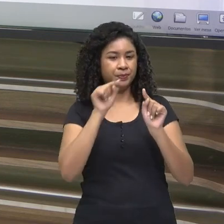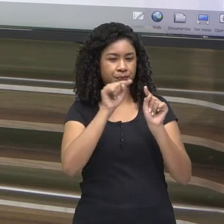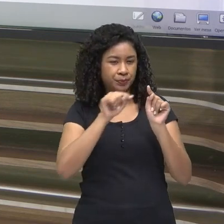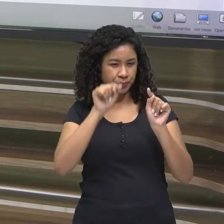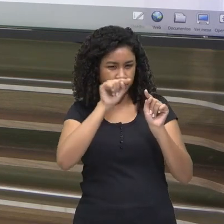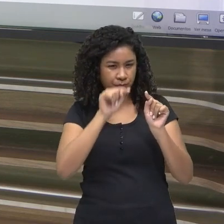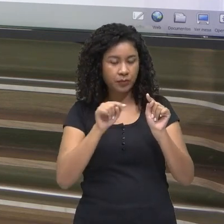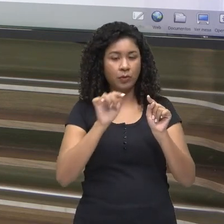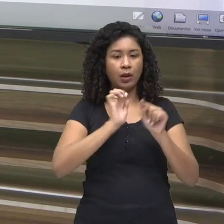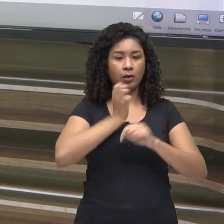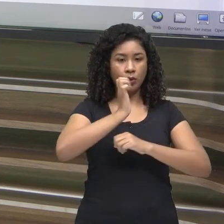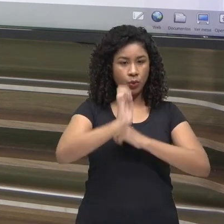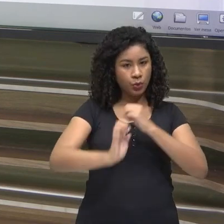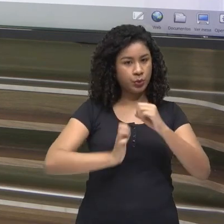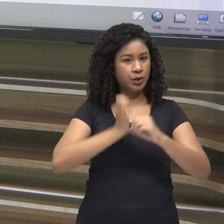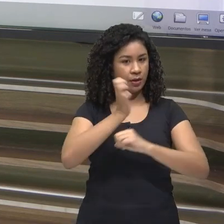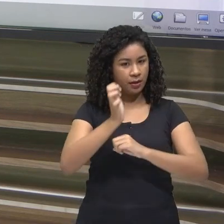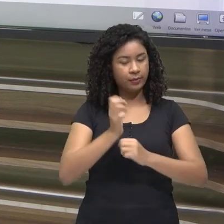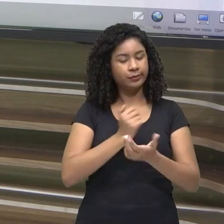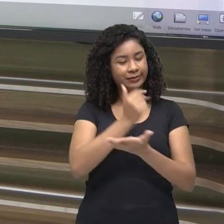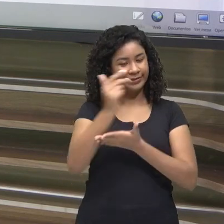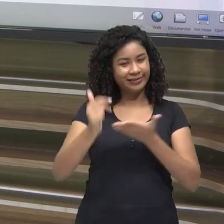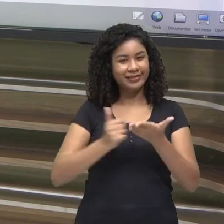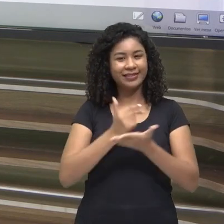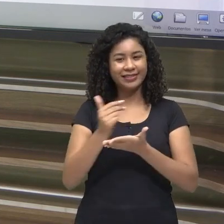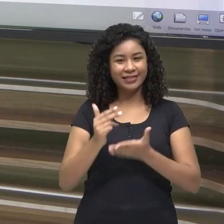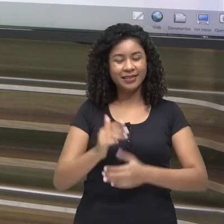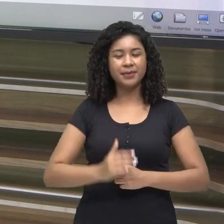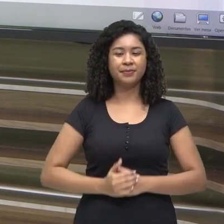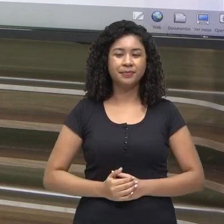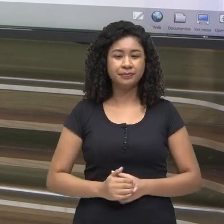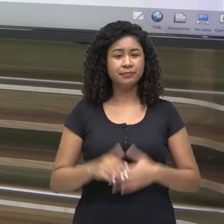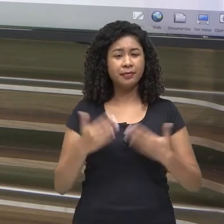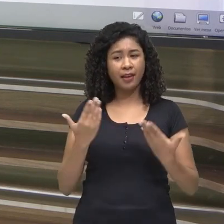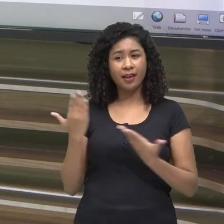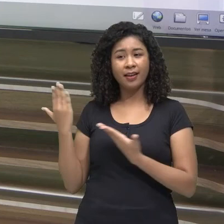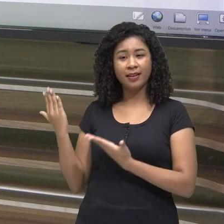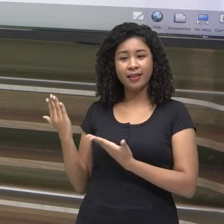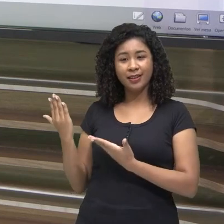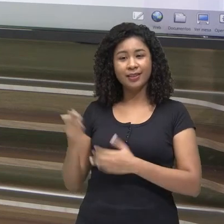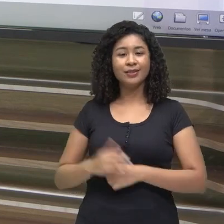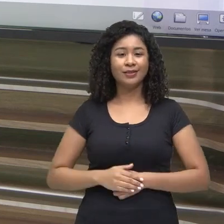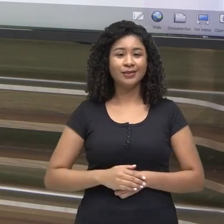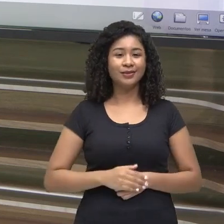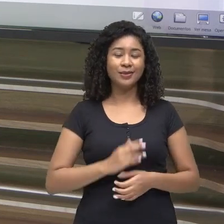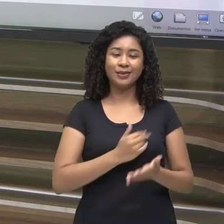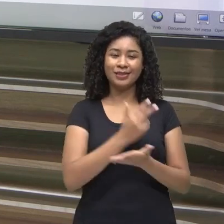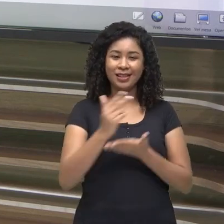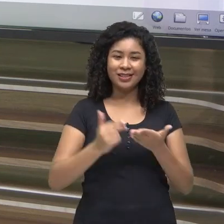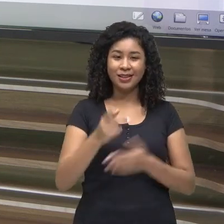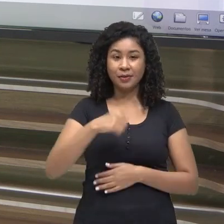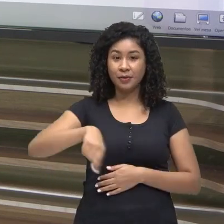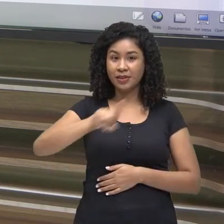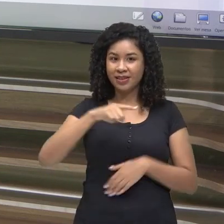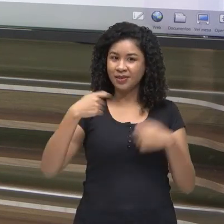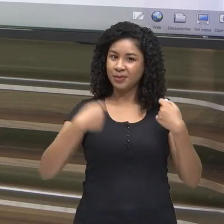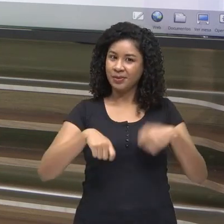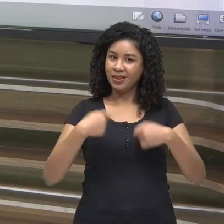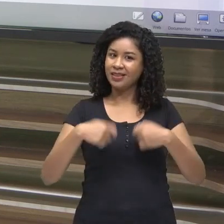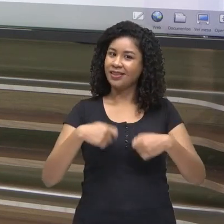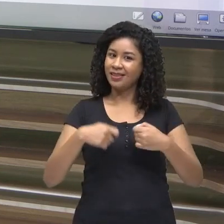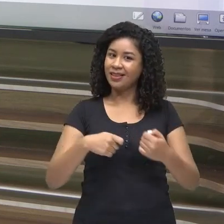que vão estar ali ao redor, certo? Então, seria assim mais ou menos os desenhos que vocês precisavam aí